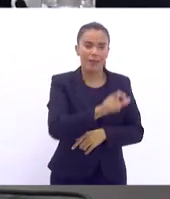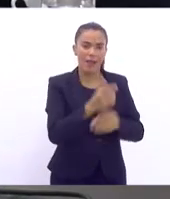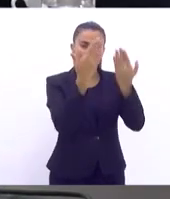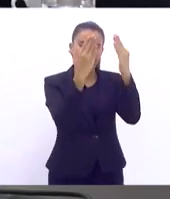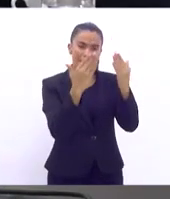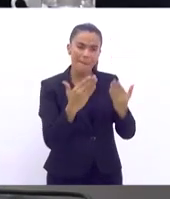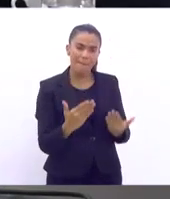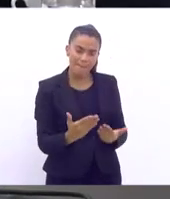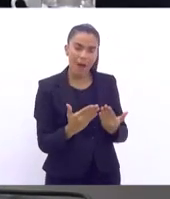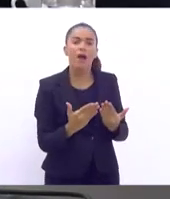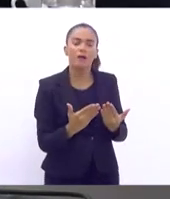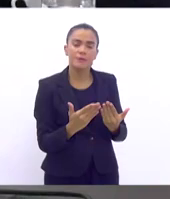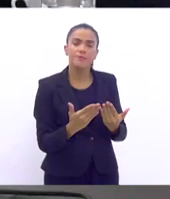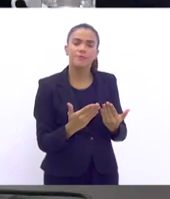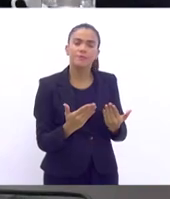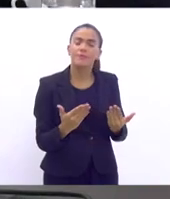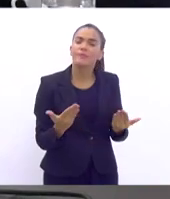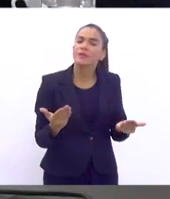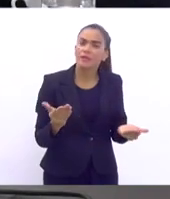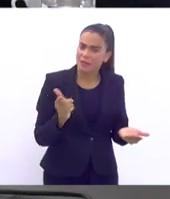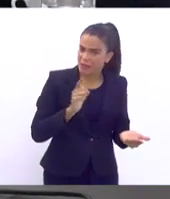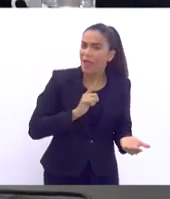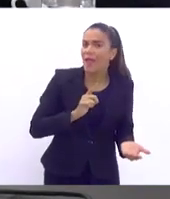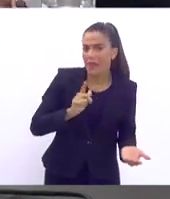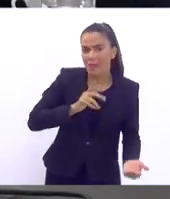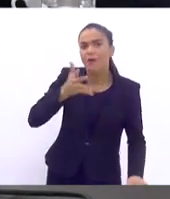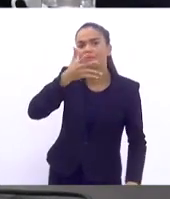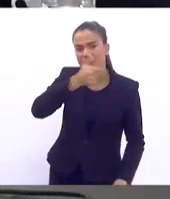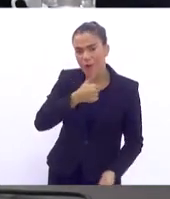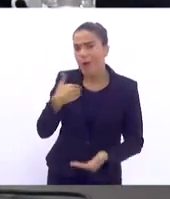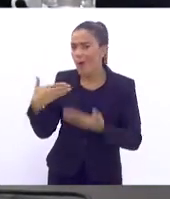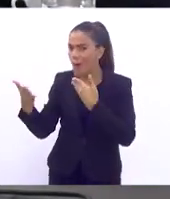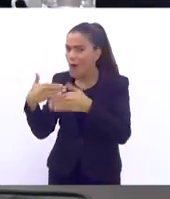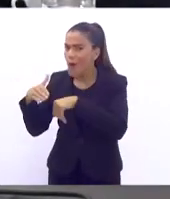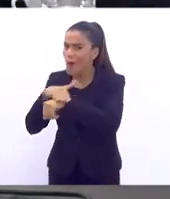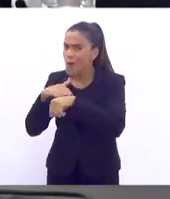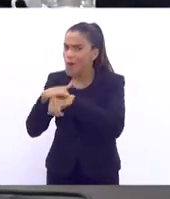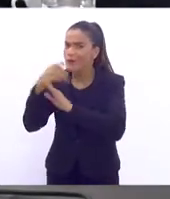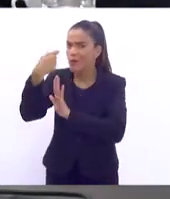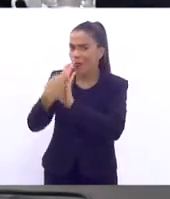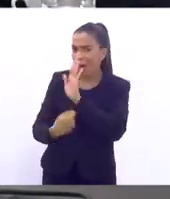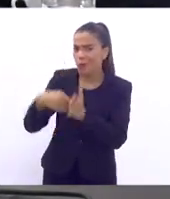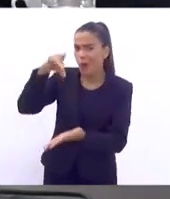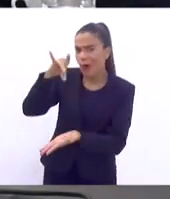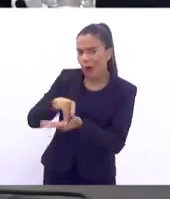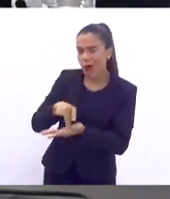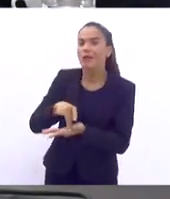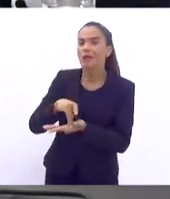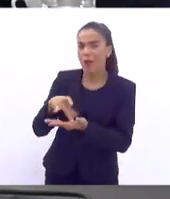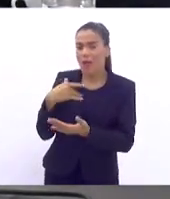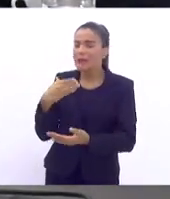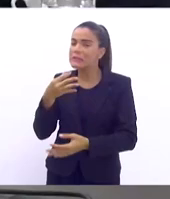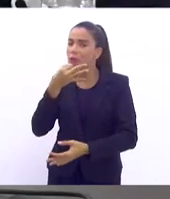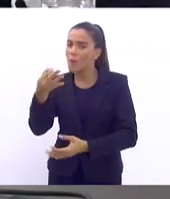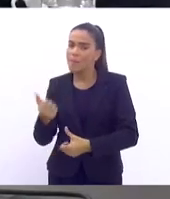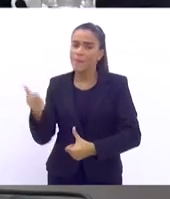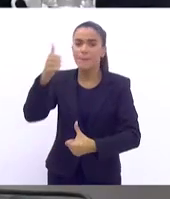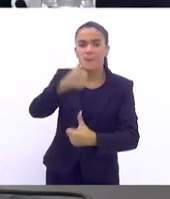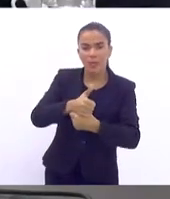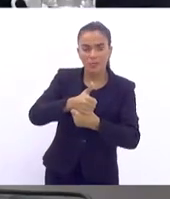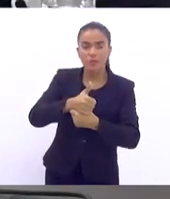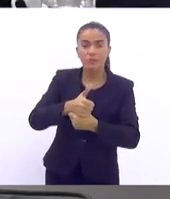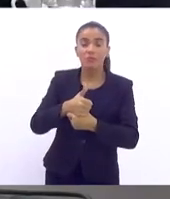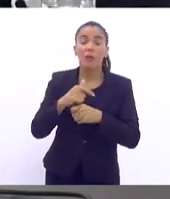fez carga do processo Olha tem tem como salvar ou conversei com autor original propõem esse substitutivo e a gente enfrenta a matéria